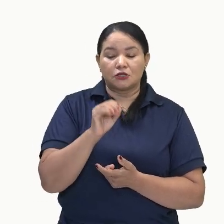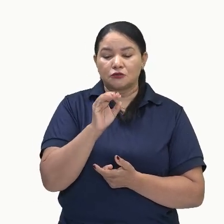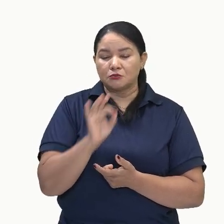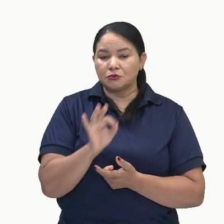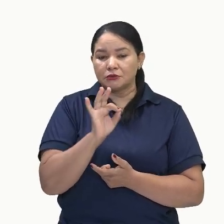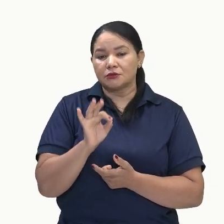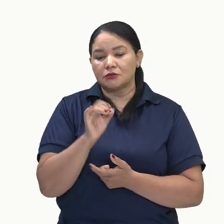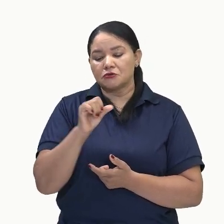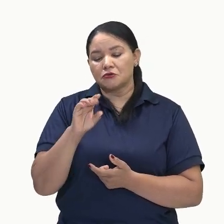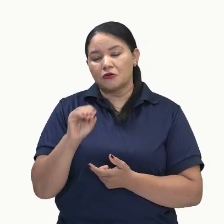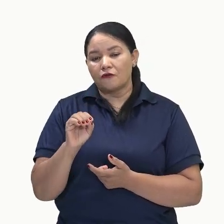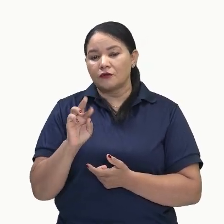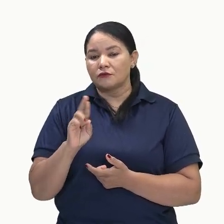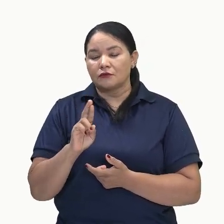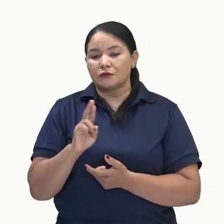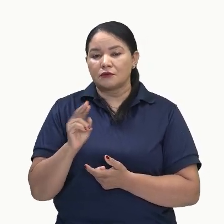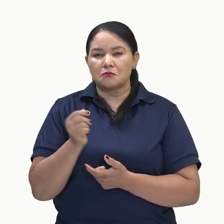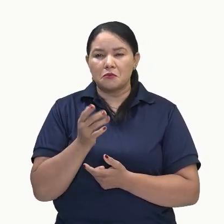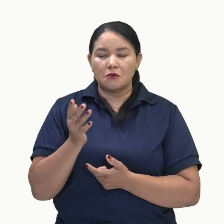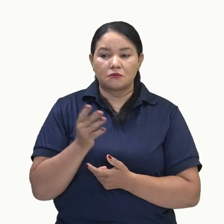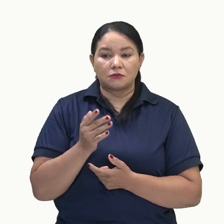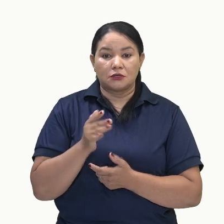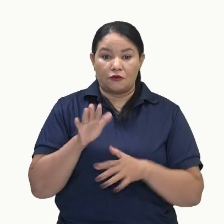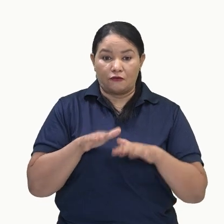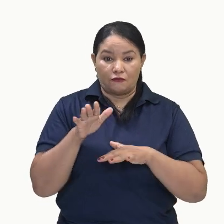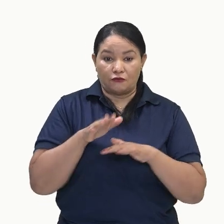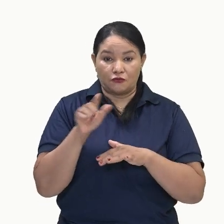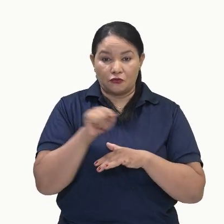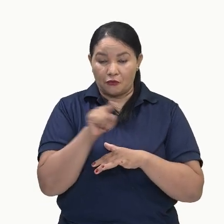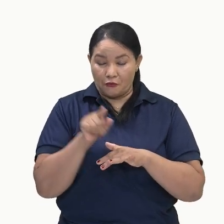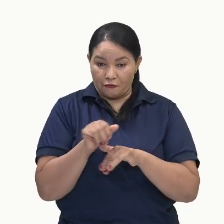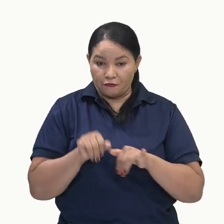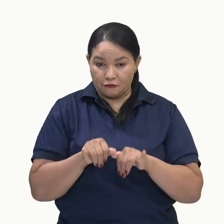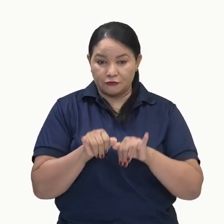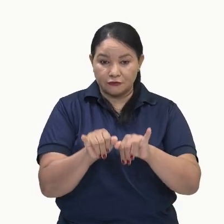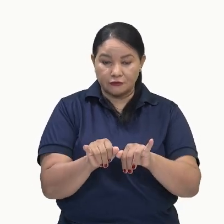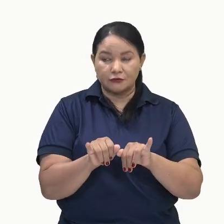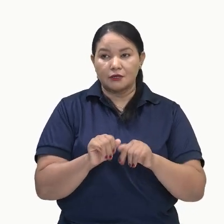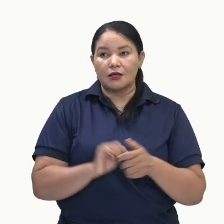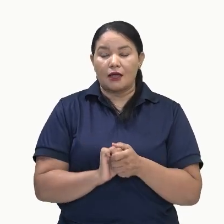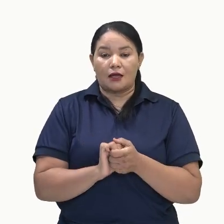pensar num contexto, ó, imagine que vocês foram ao supermercado e